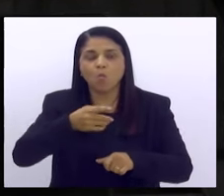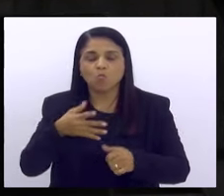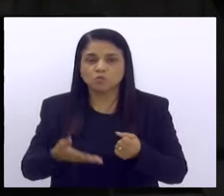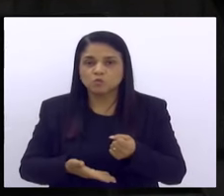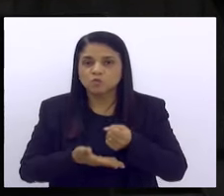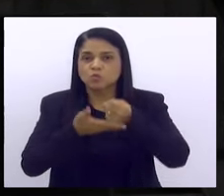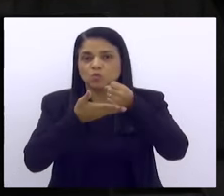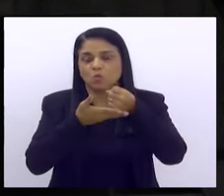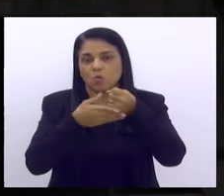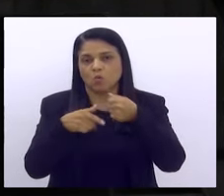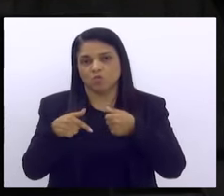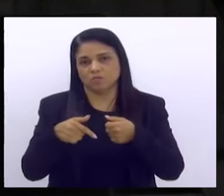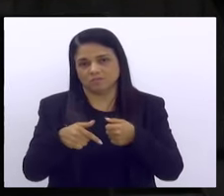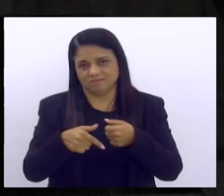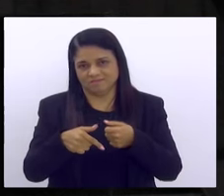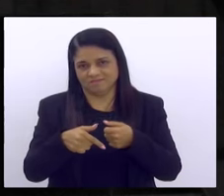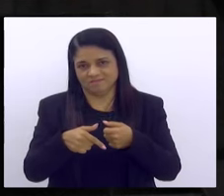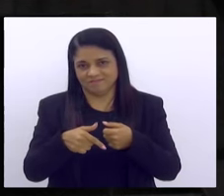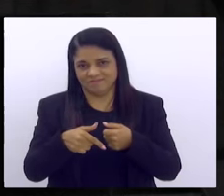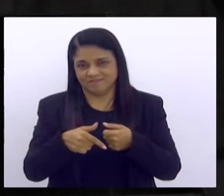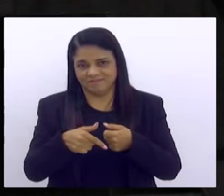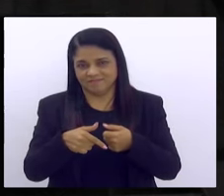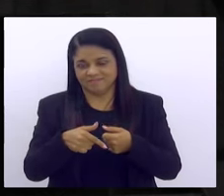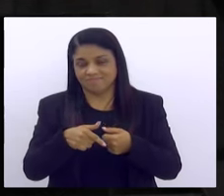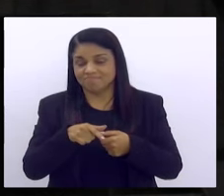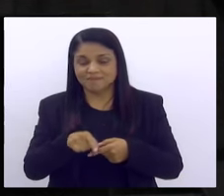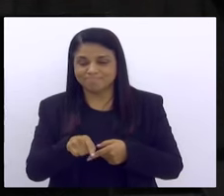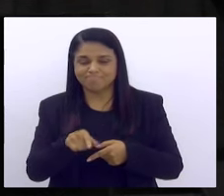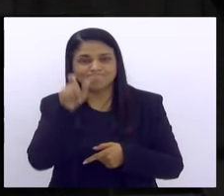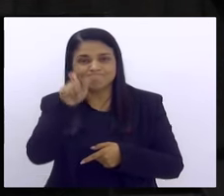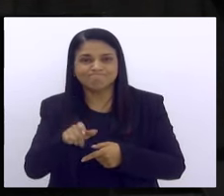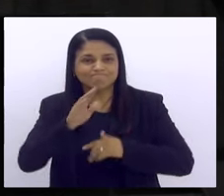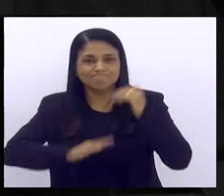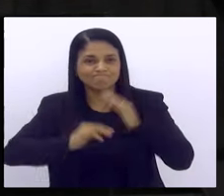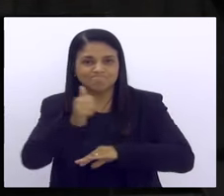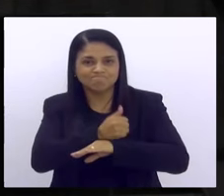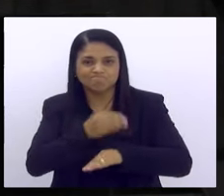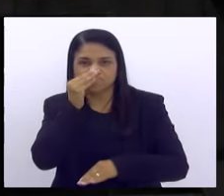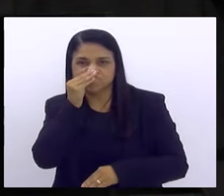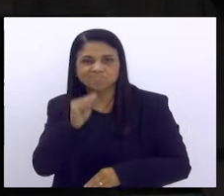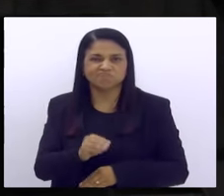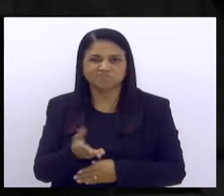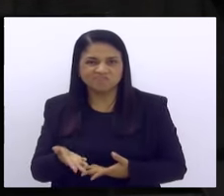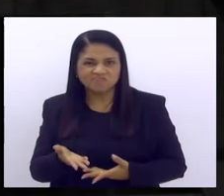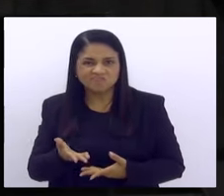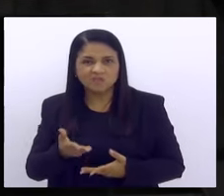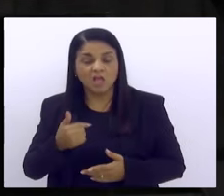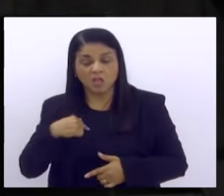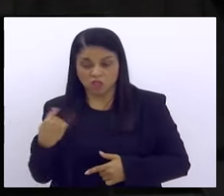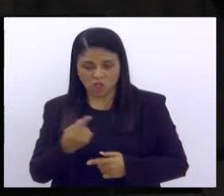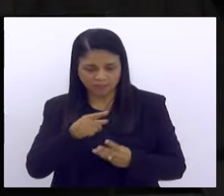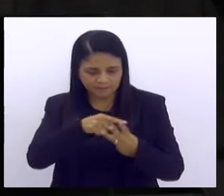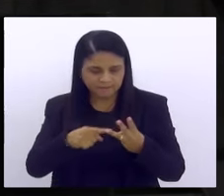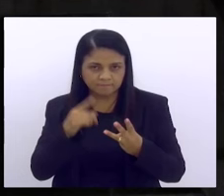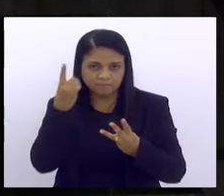local. Mas prevaricando, não fez. Por isso tomamos essa